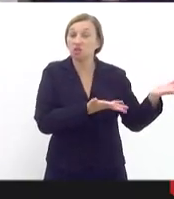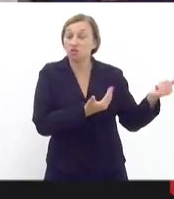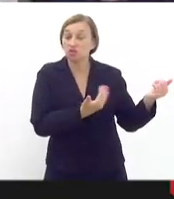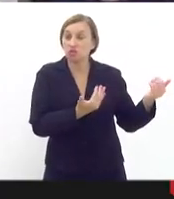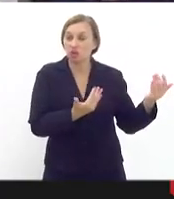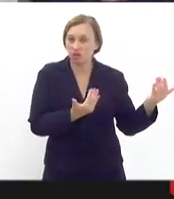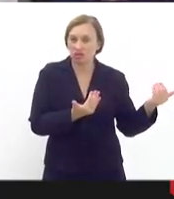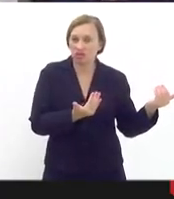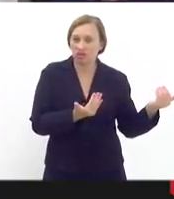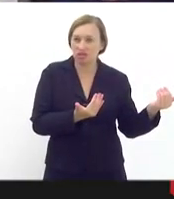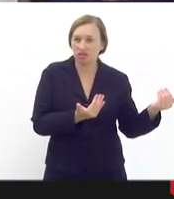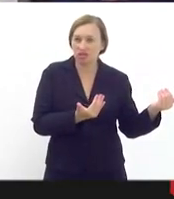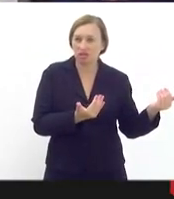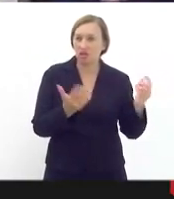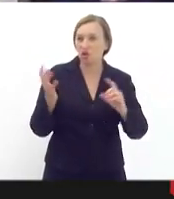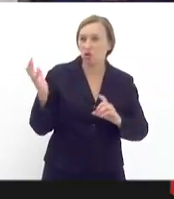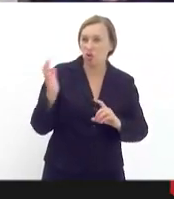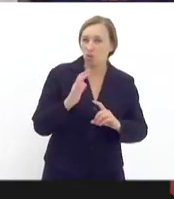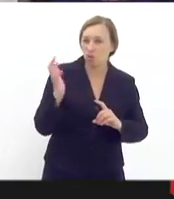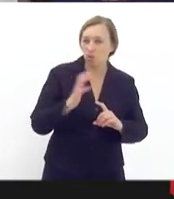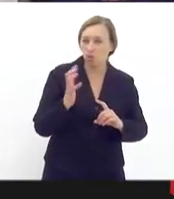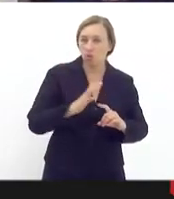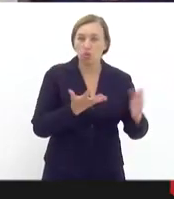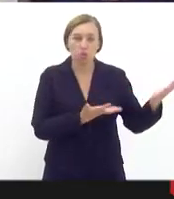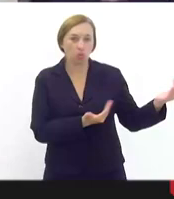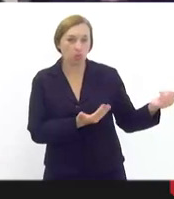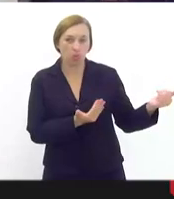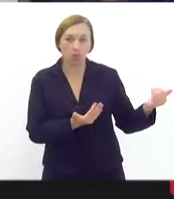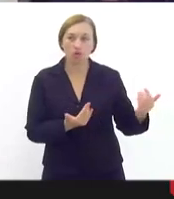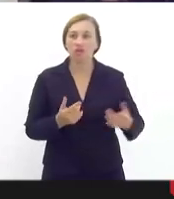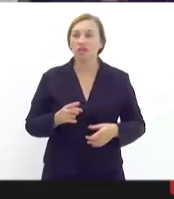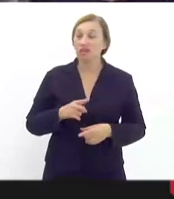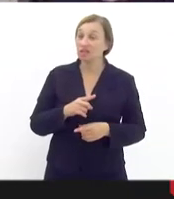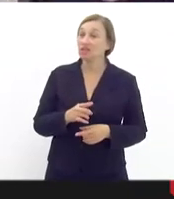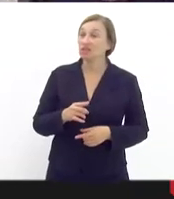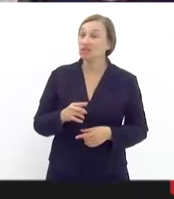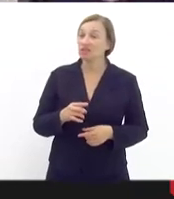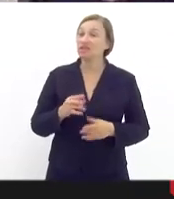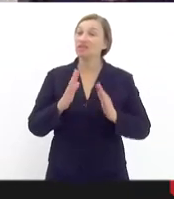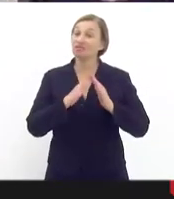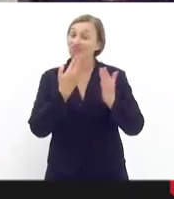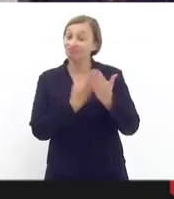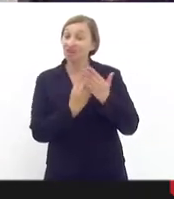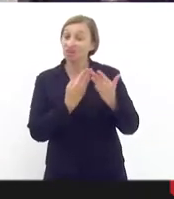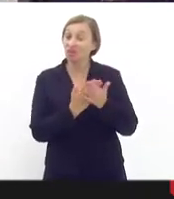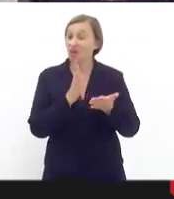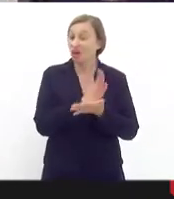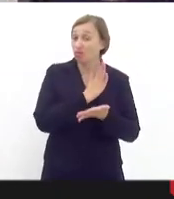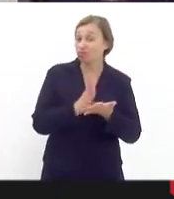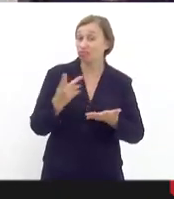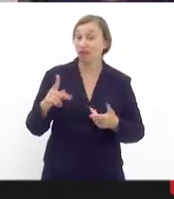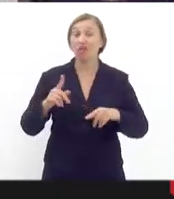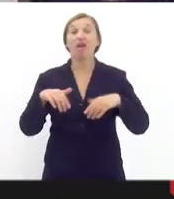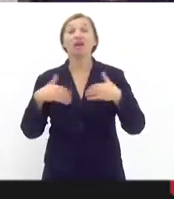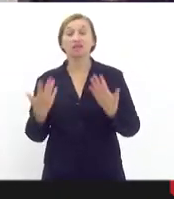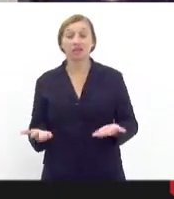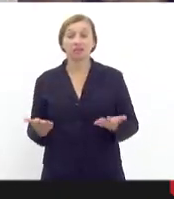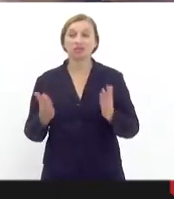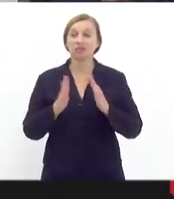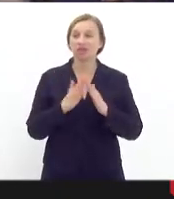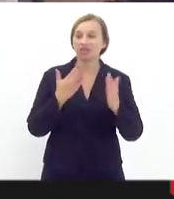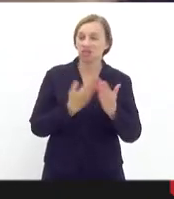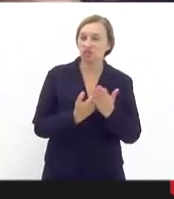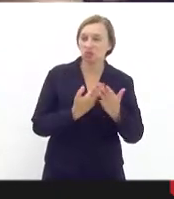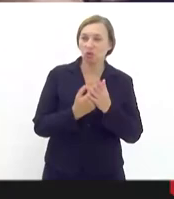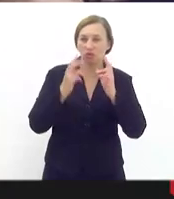né? Os jovens influenciadores, os jovens formadores, que estão, inclusive, na escola, algum deles, né? Estão na escola, então eles podem